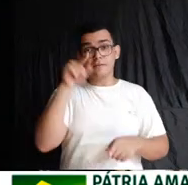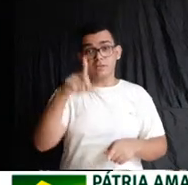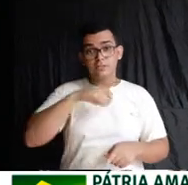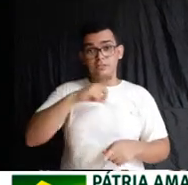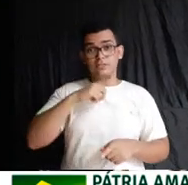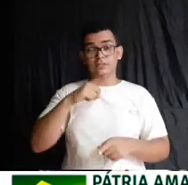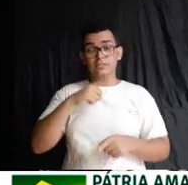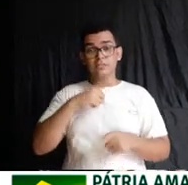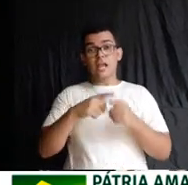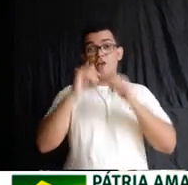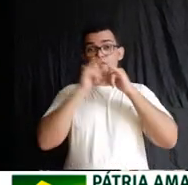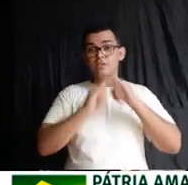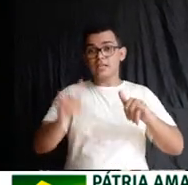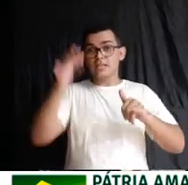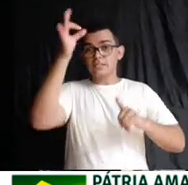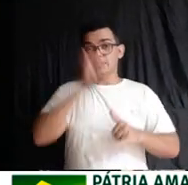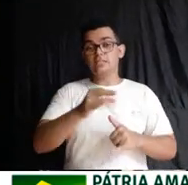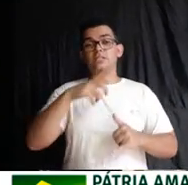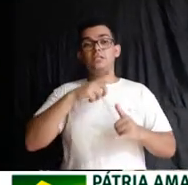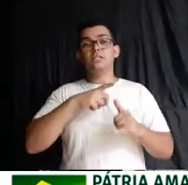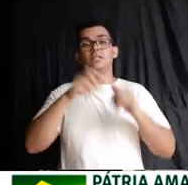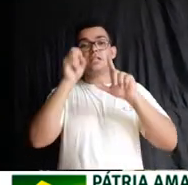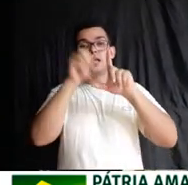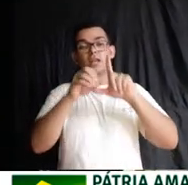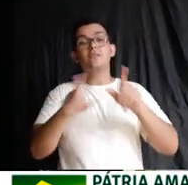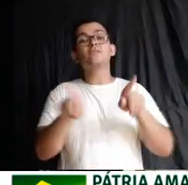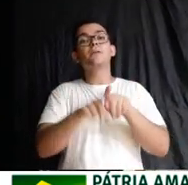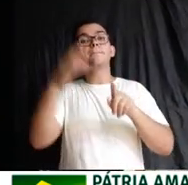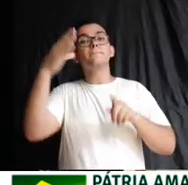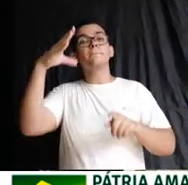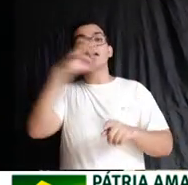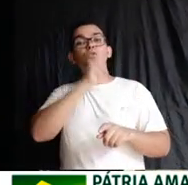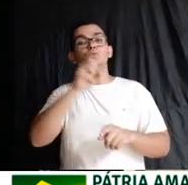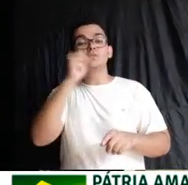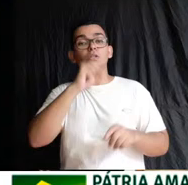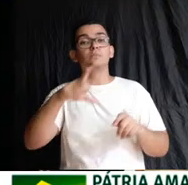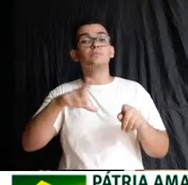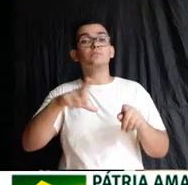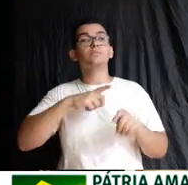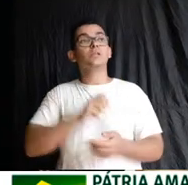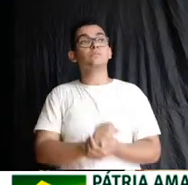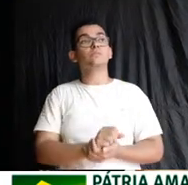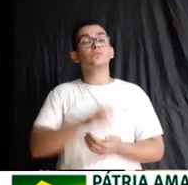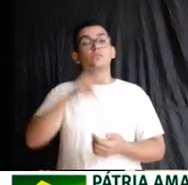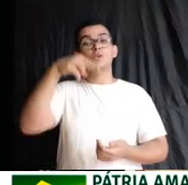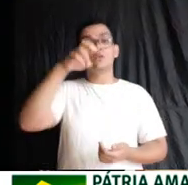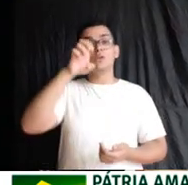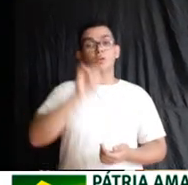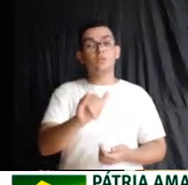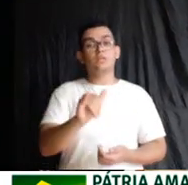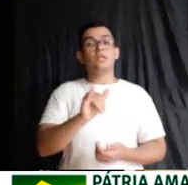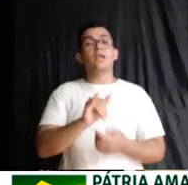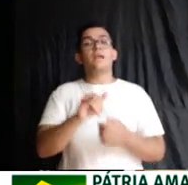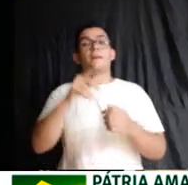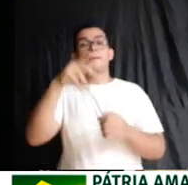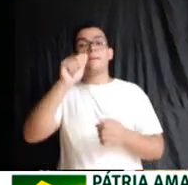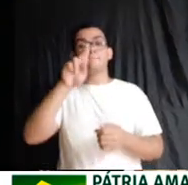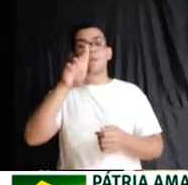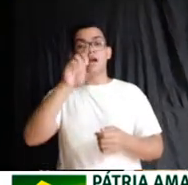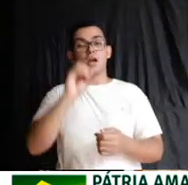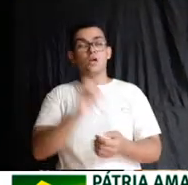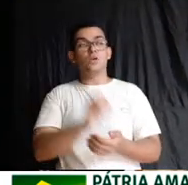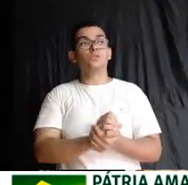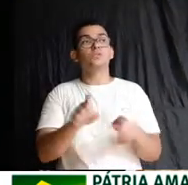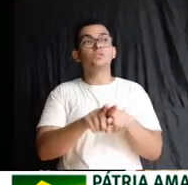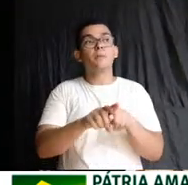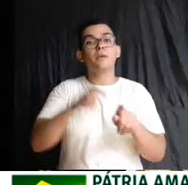sininho para receber a notificação. E no sábado tem o Ney e Paulo César, aqui de Jiparaná, e Márcio